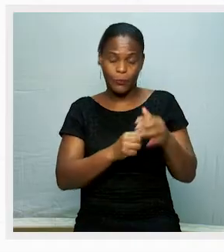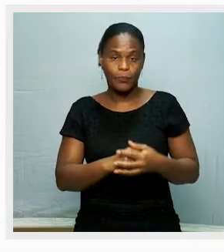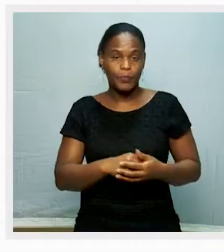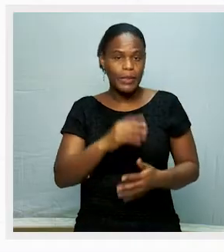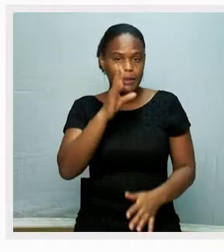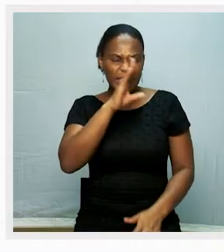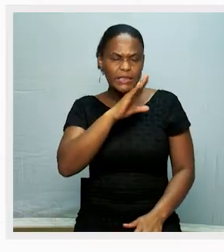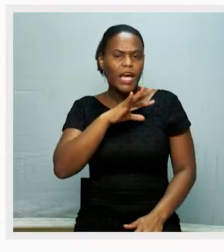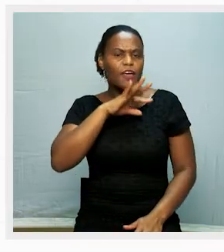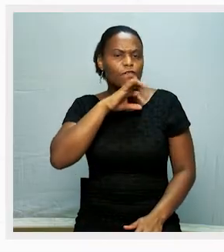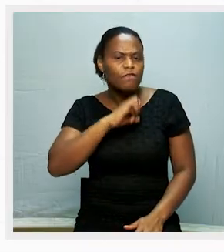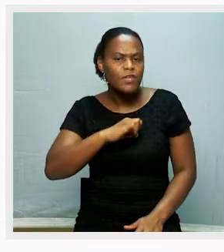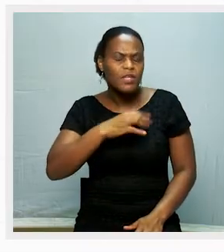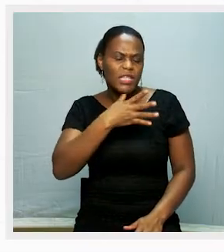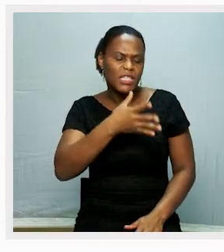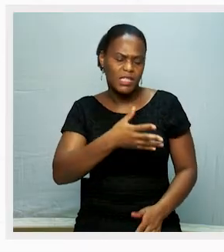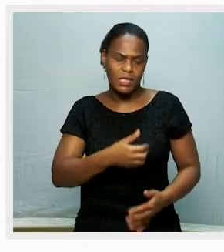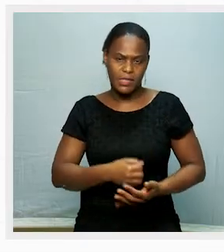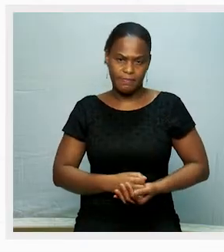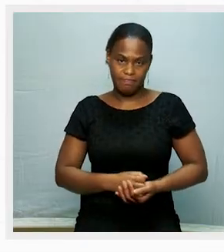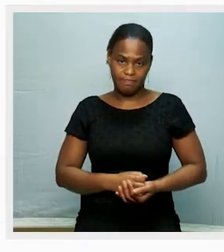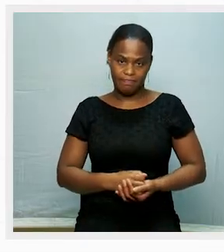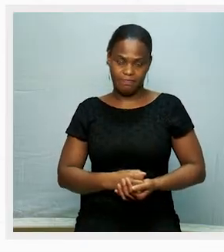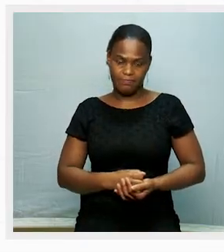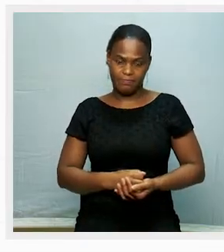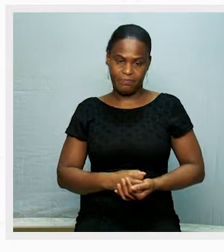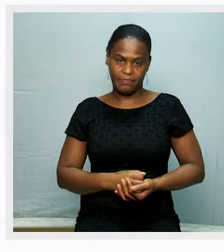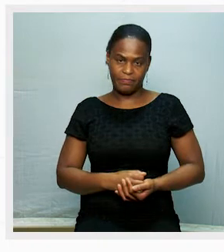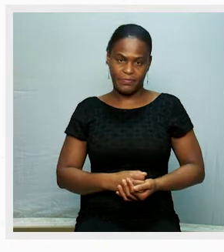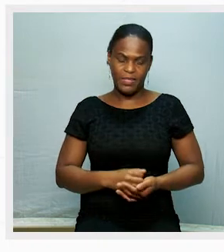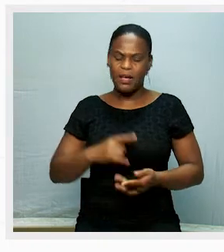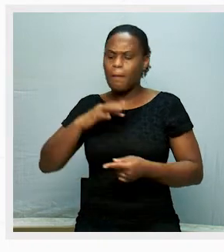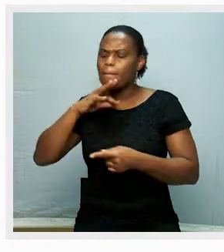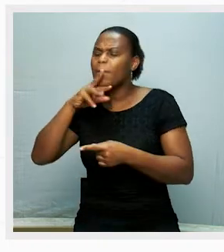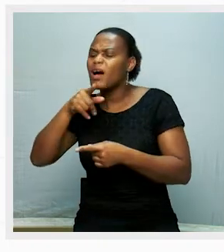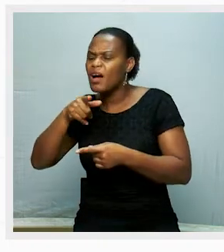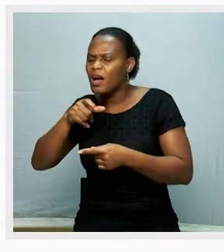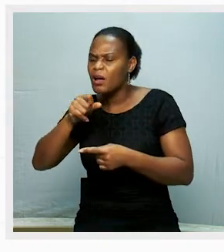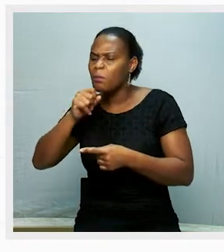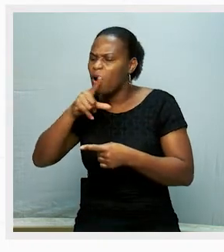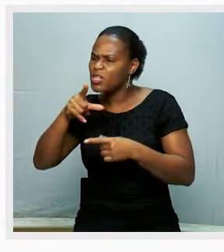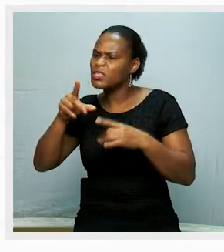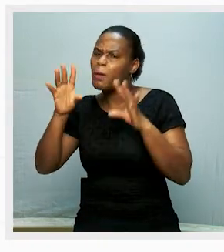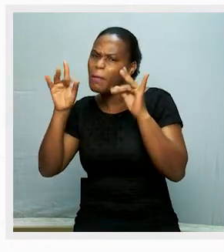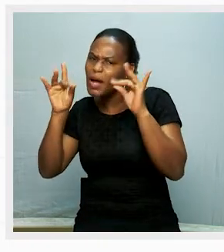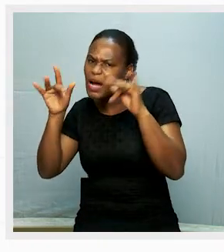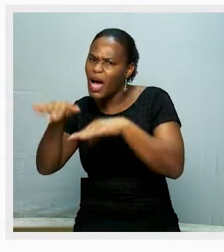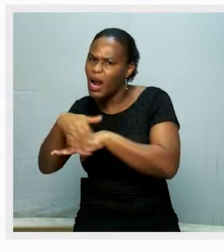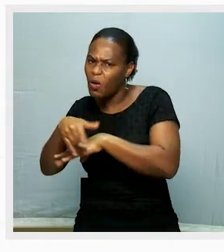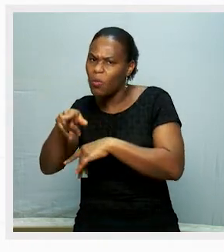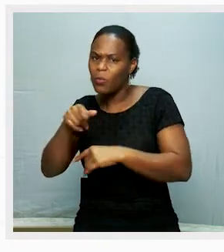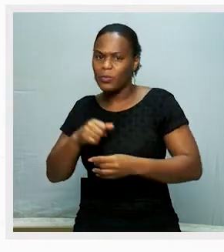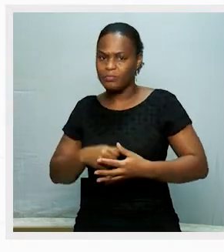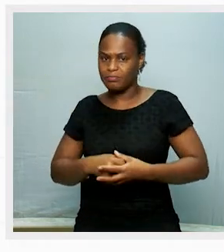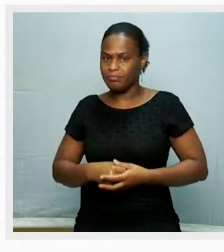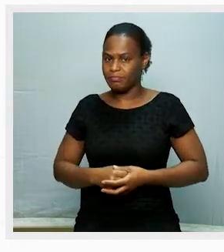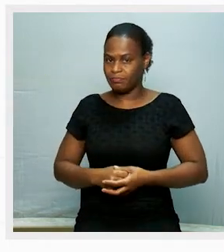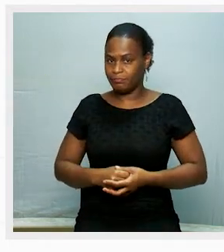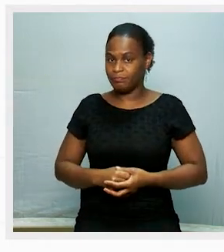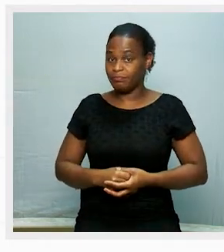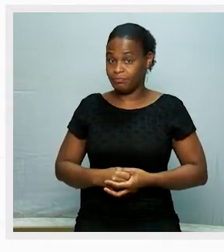se o filho disser isto: mãe, posso brincar lá fora? Imaginem só.